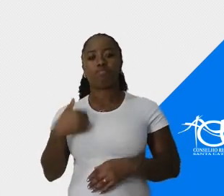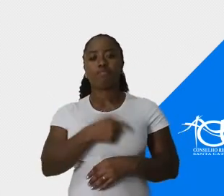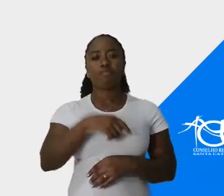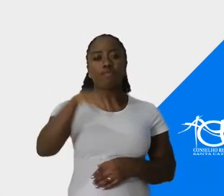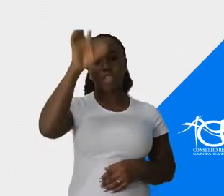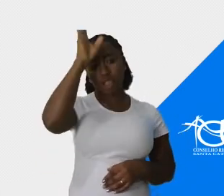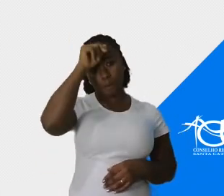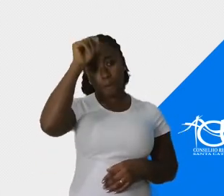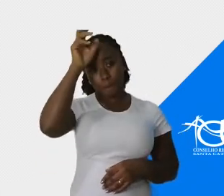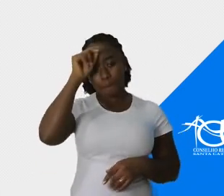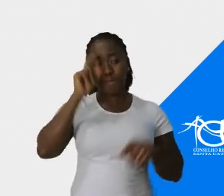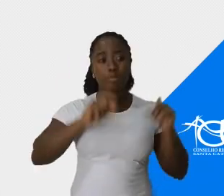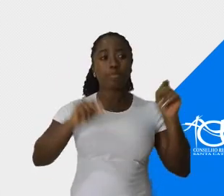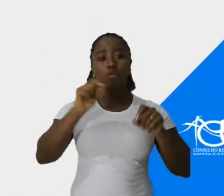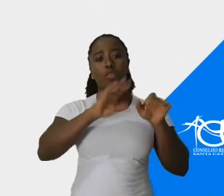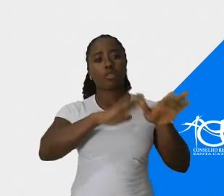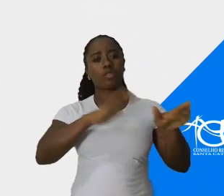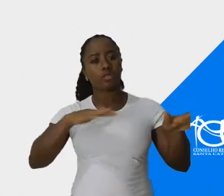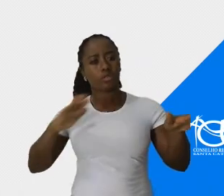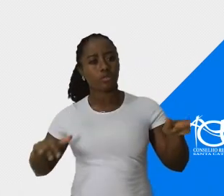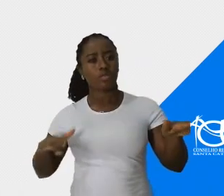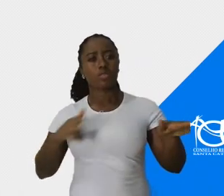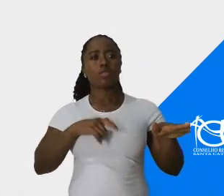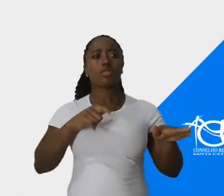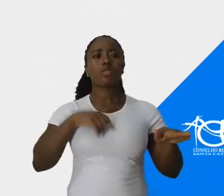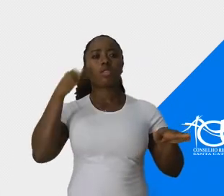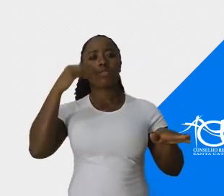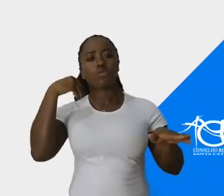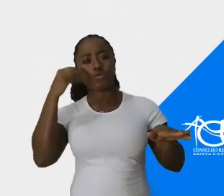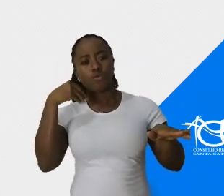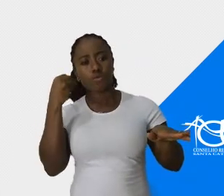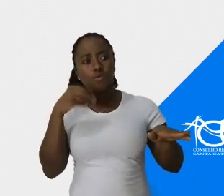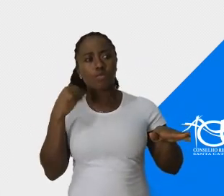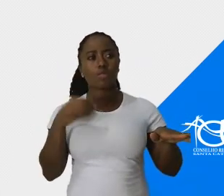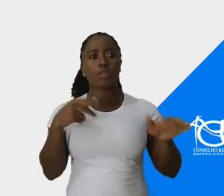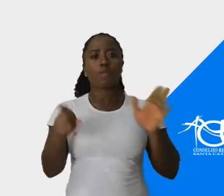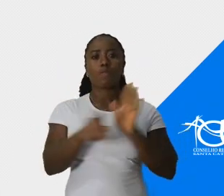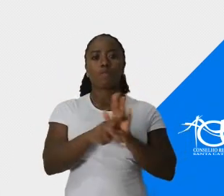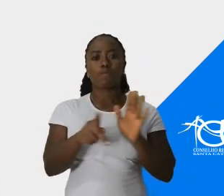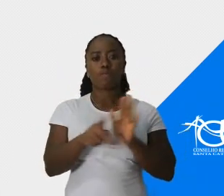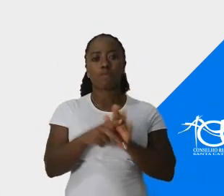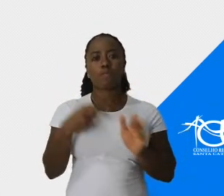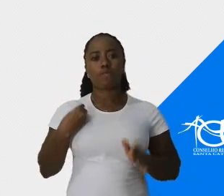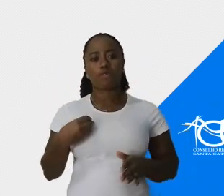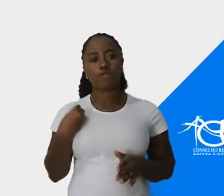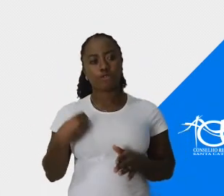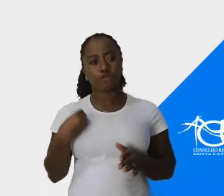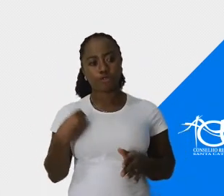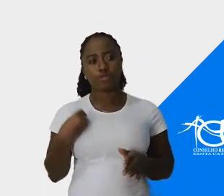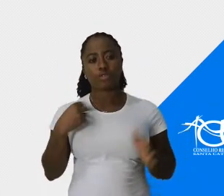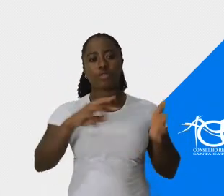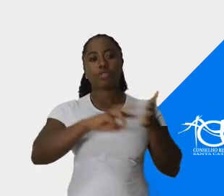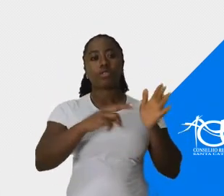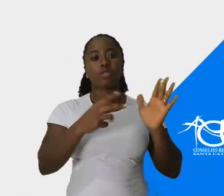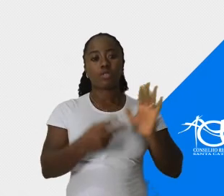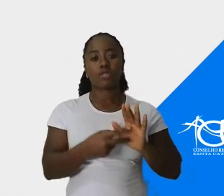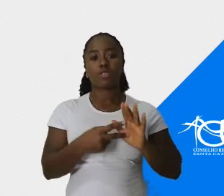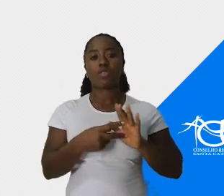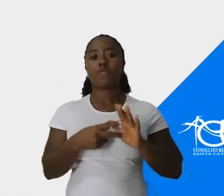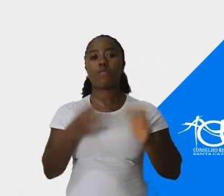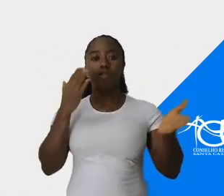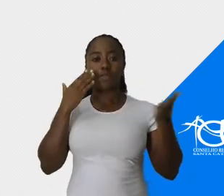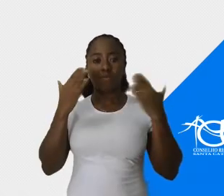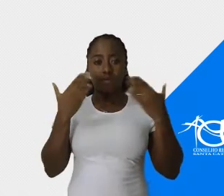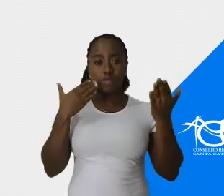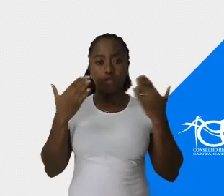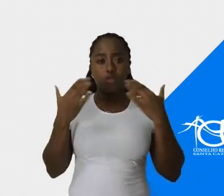experiência social de mobilidade e convivência, né? E significa que, portanto, cabe aos psicólogos, entendendo que o trânsito é uma